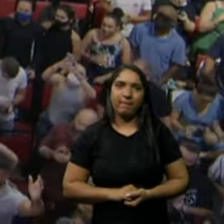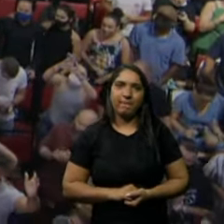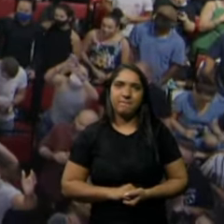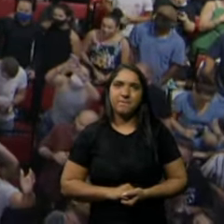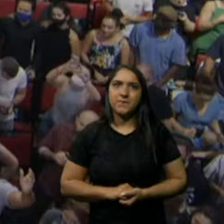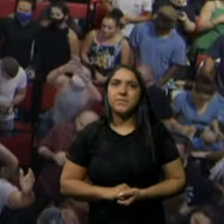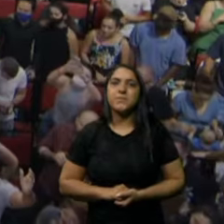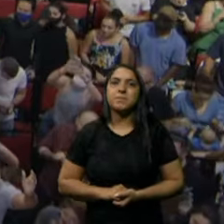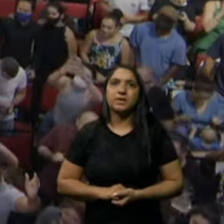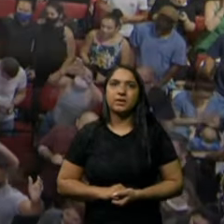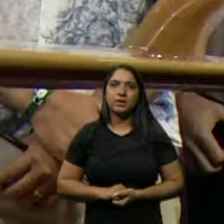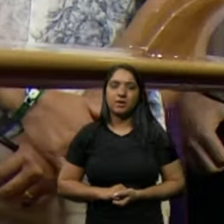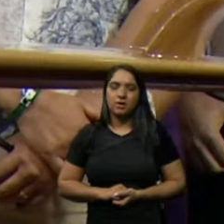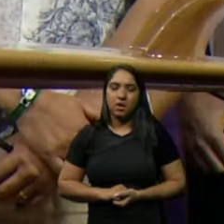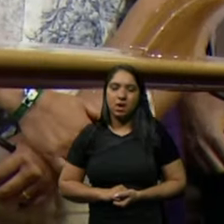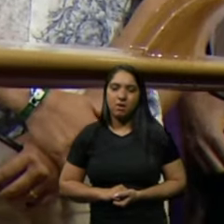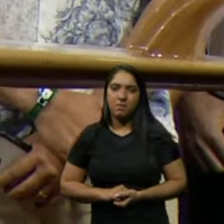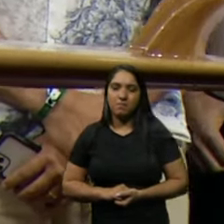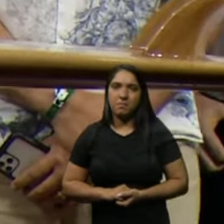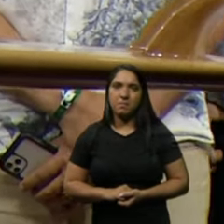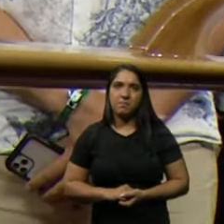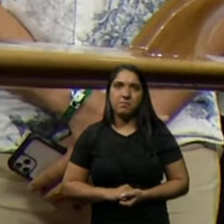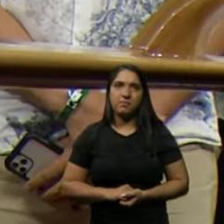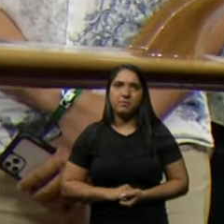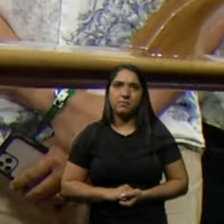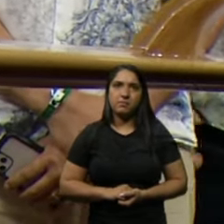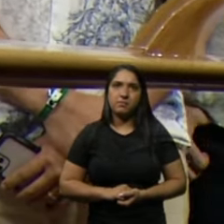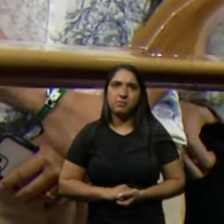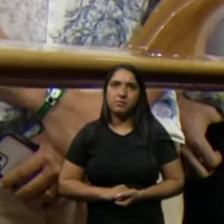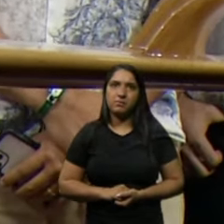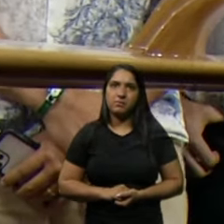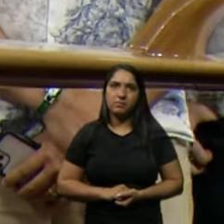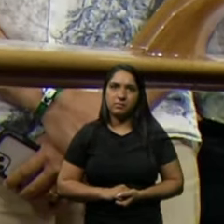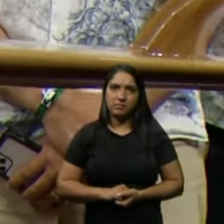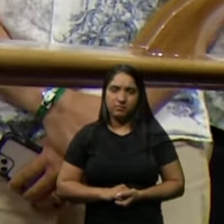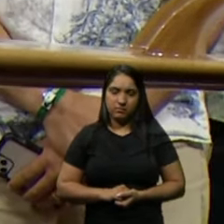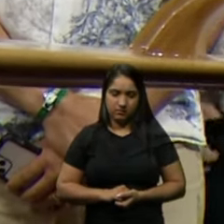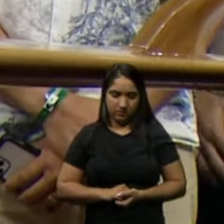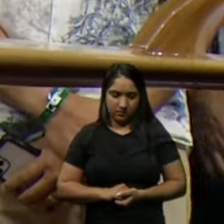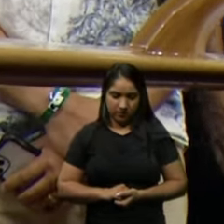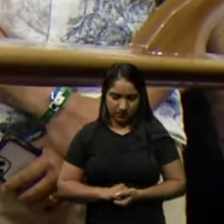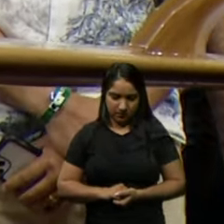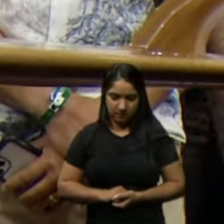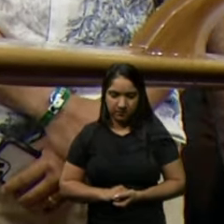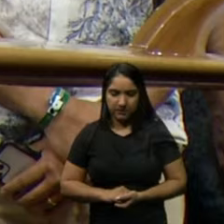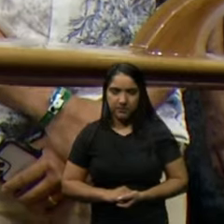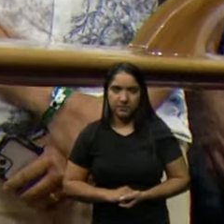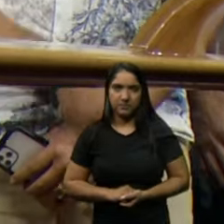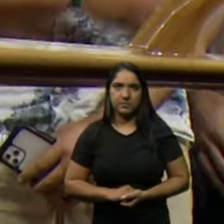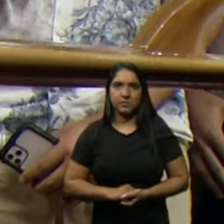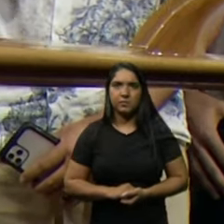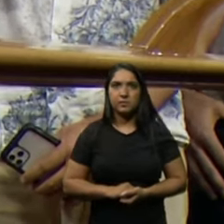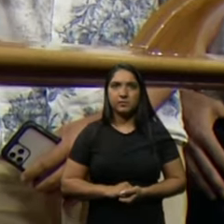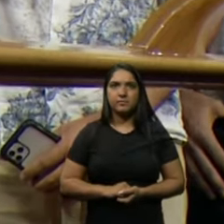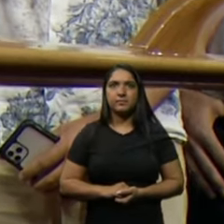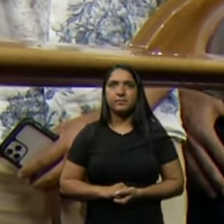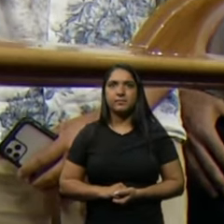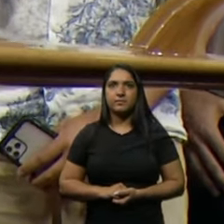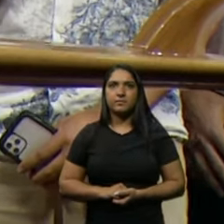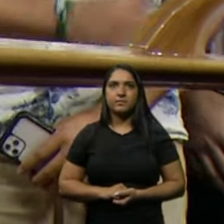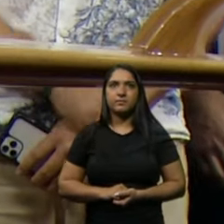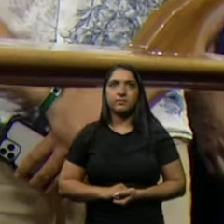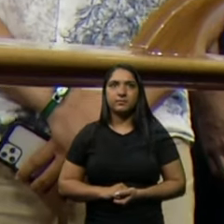E aí se é tua Castillo e quando o Curioso é isso Bill o seu mal ou